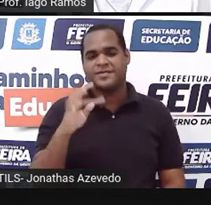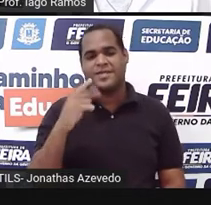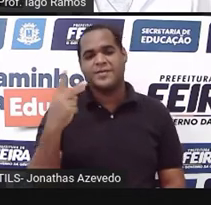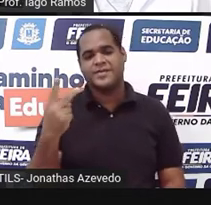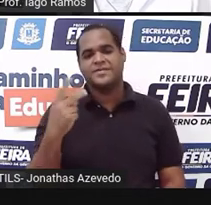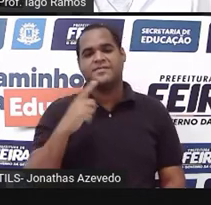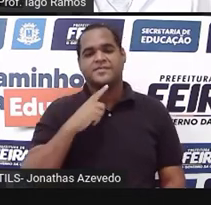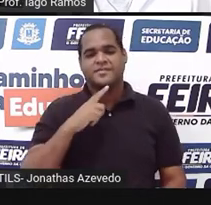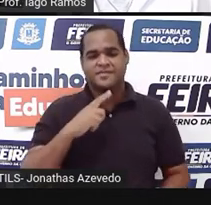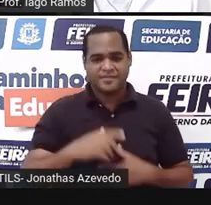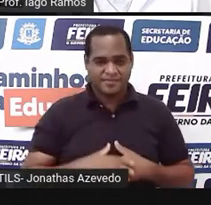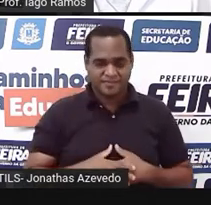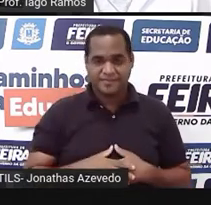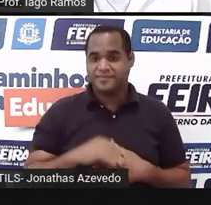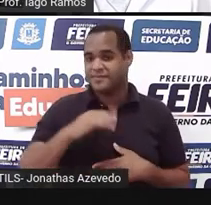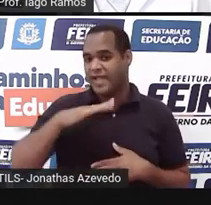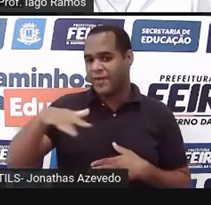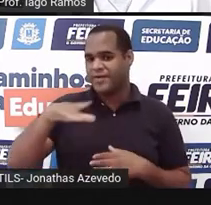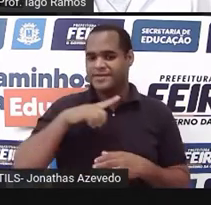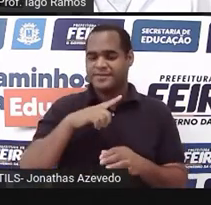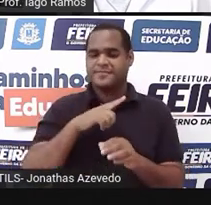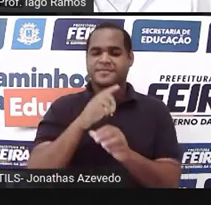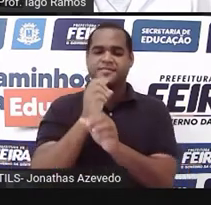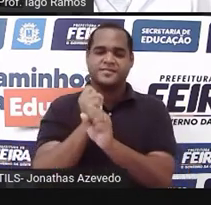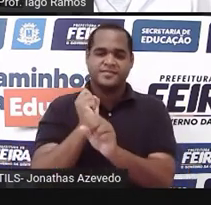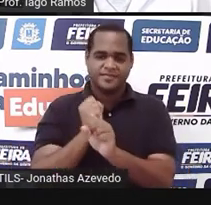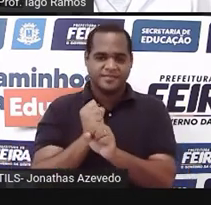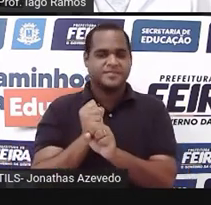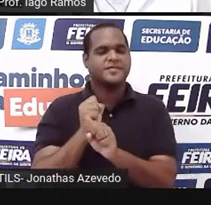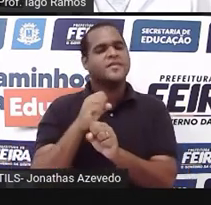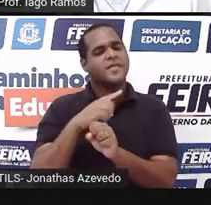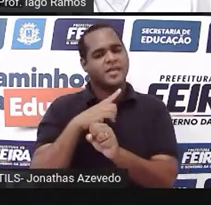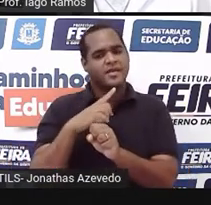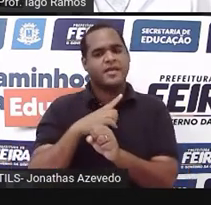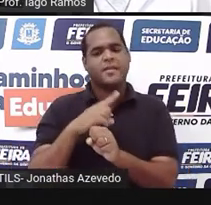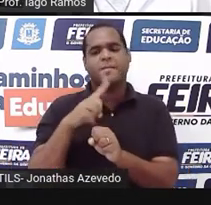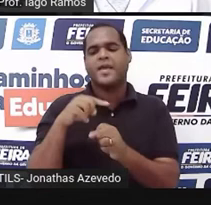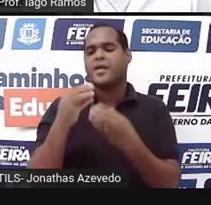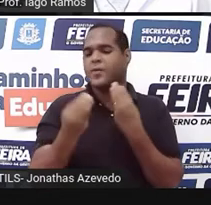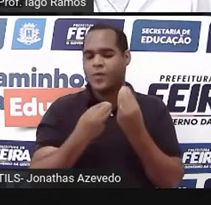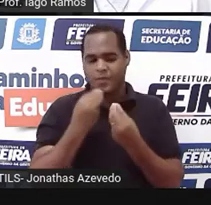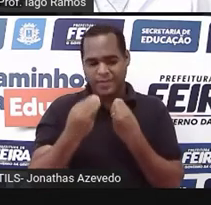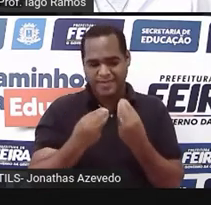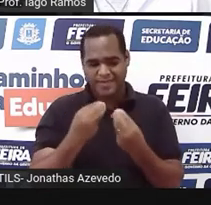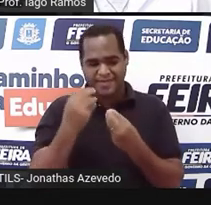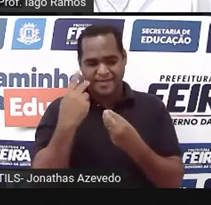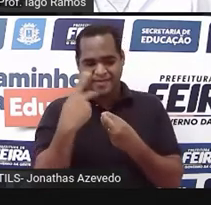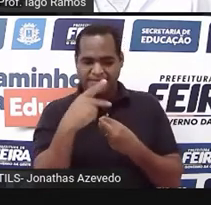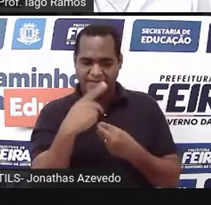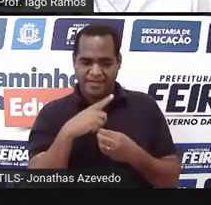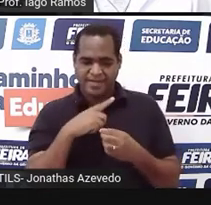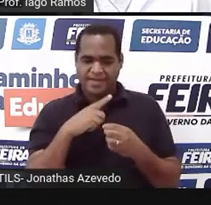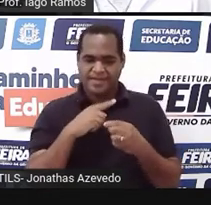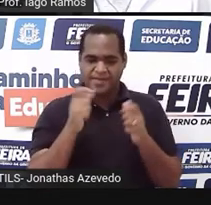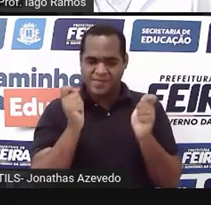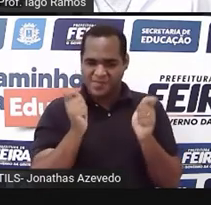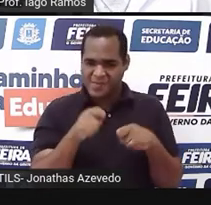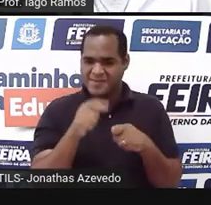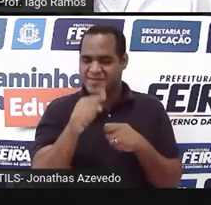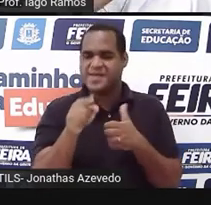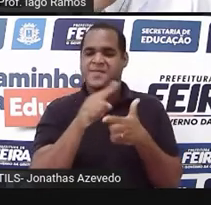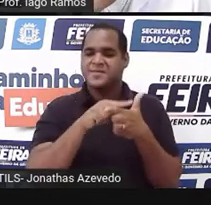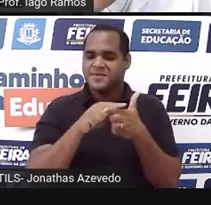Oi e aí agora calcular a área desses triângulos faz como como tá ali multiplica a medida